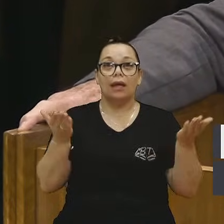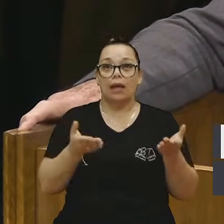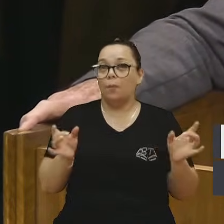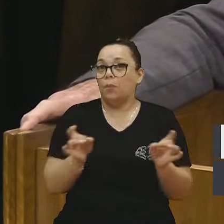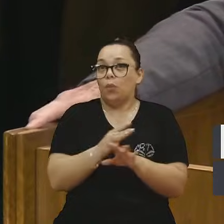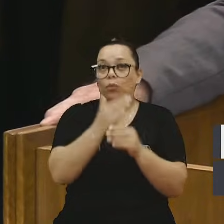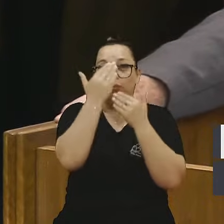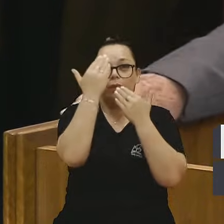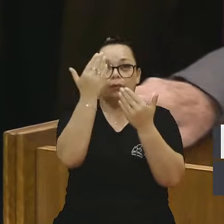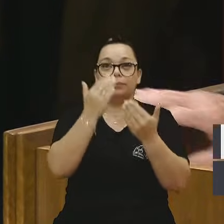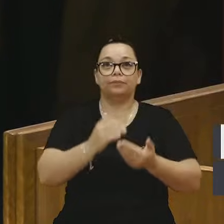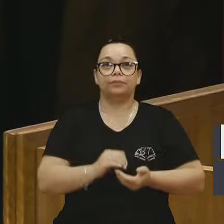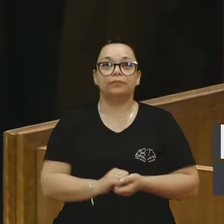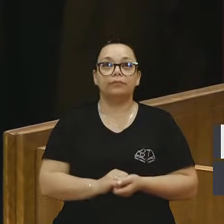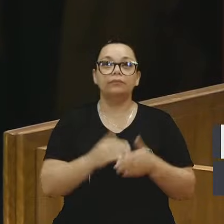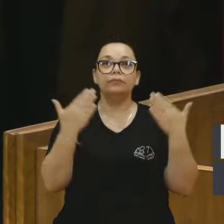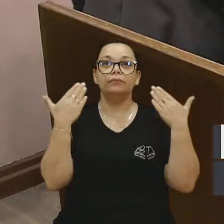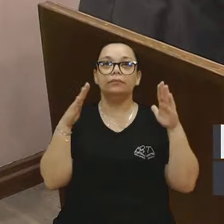muito obrigado.